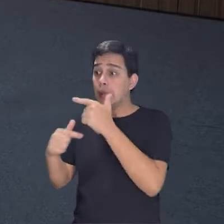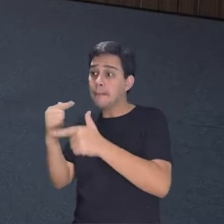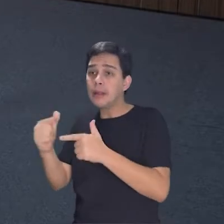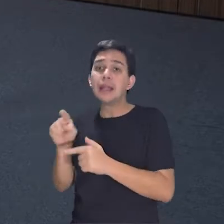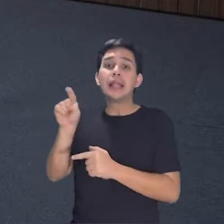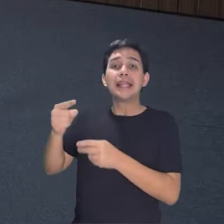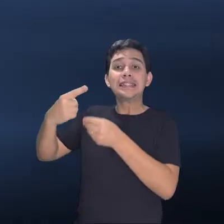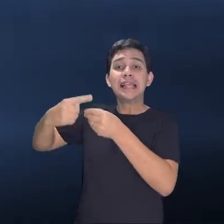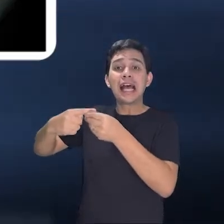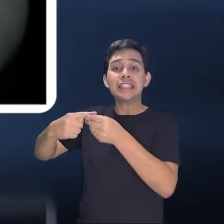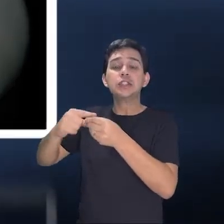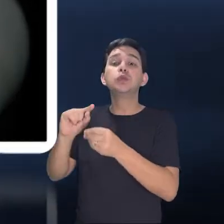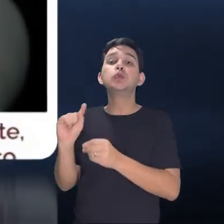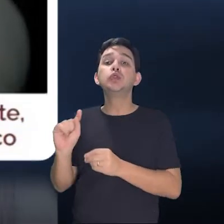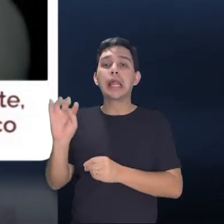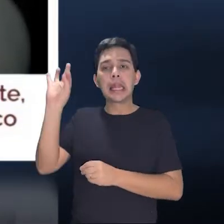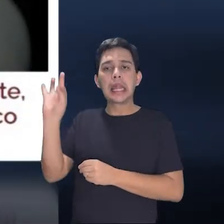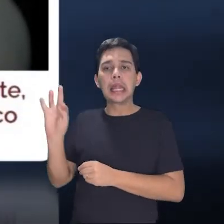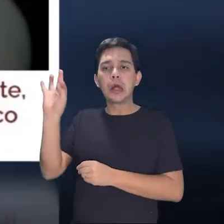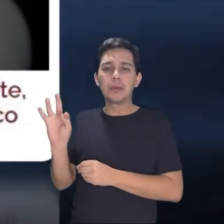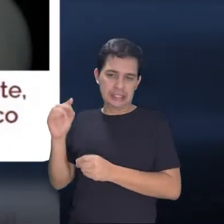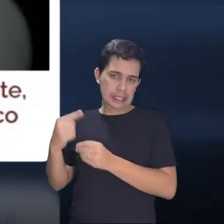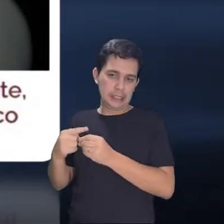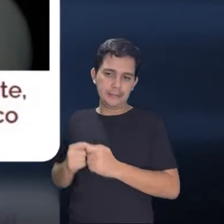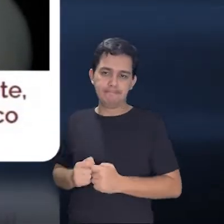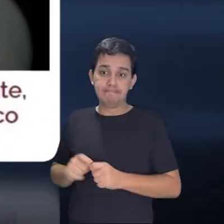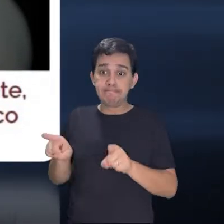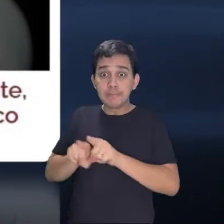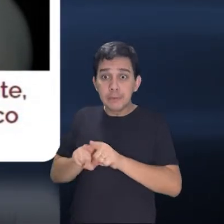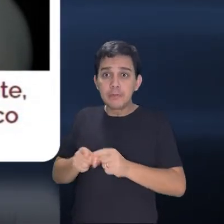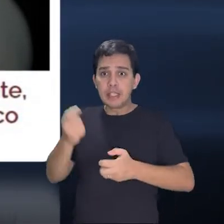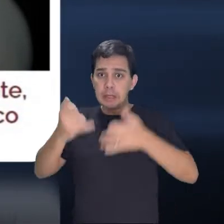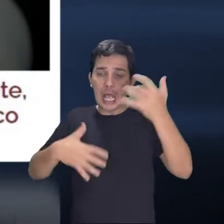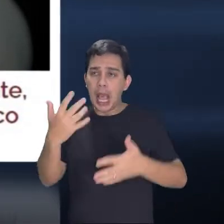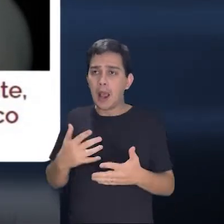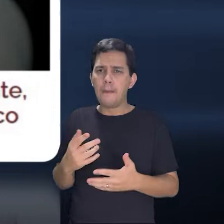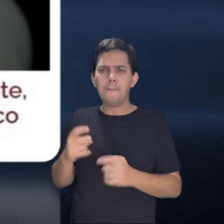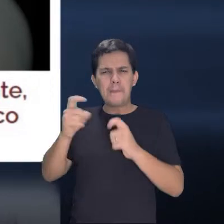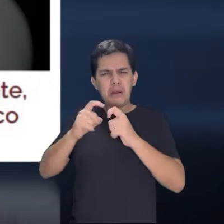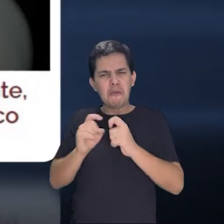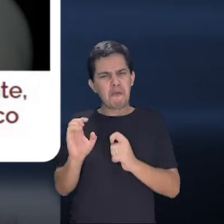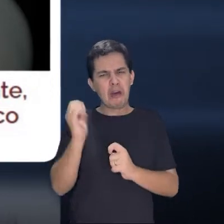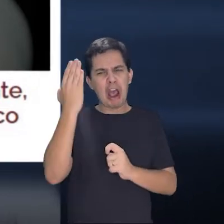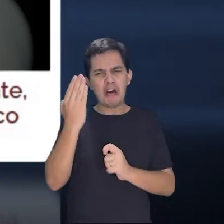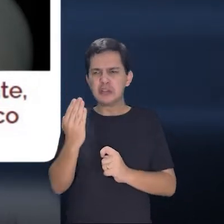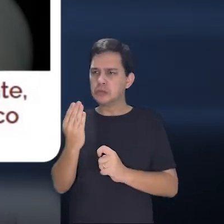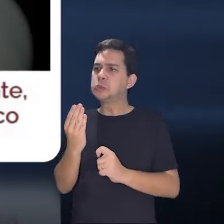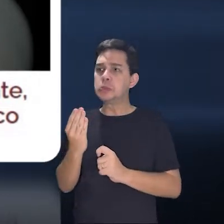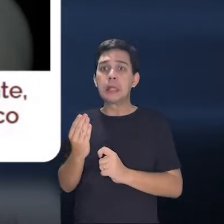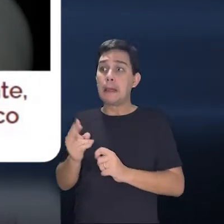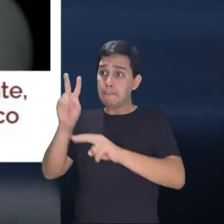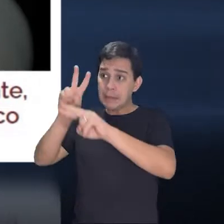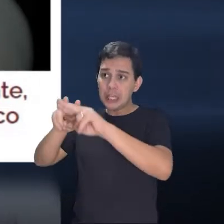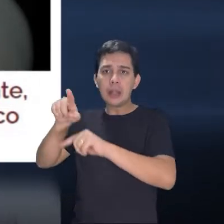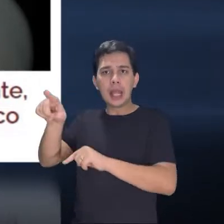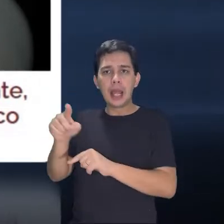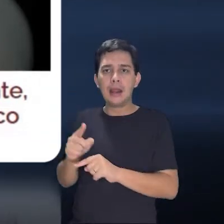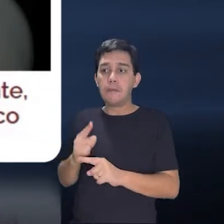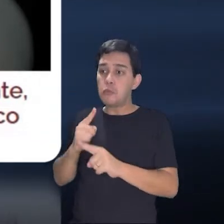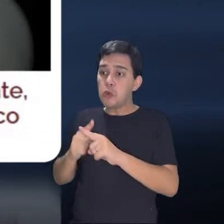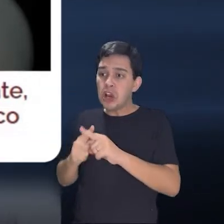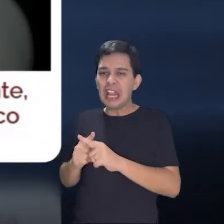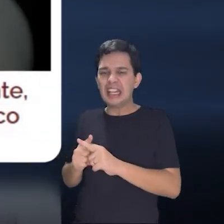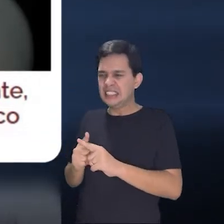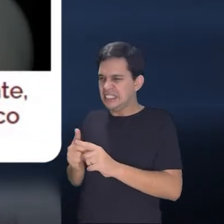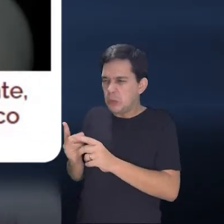Teresópolis. Fique por dentro da prisão de falso médico e sua assistente, que são investigados pelo homicídio de uma mulher durante a